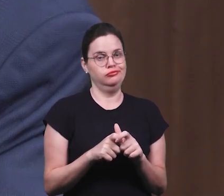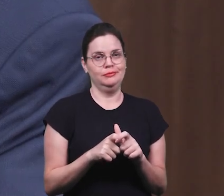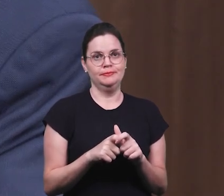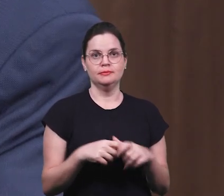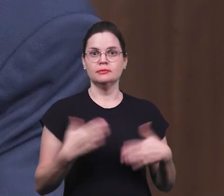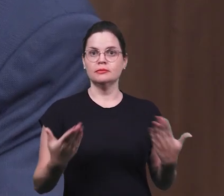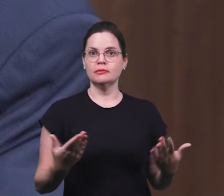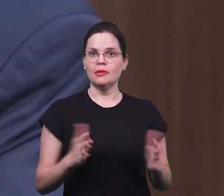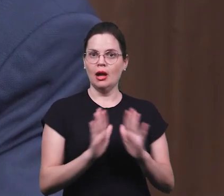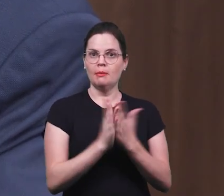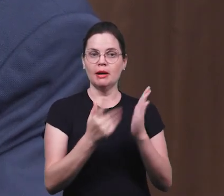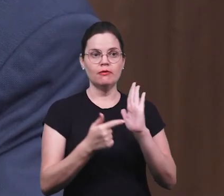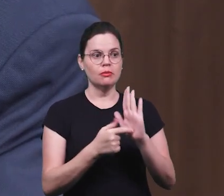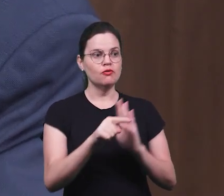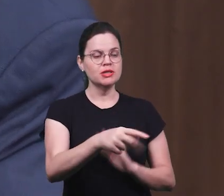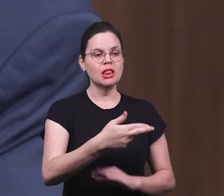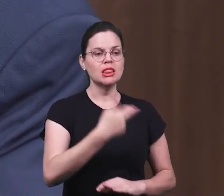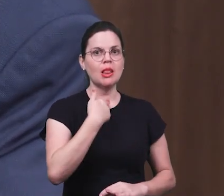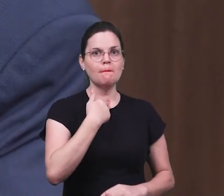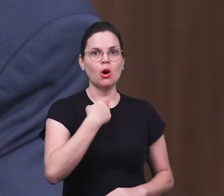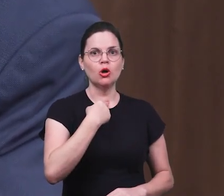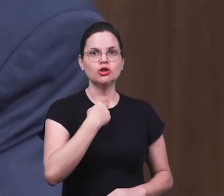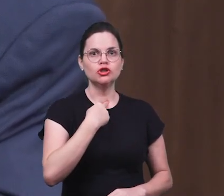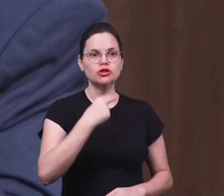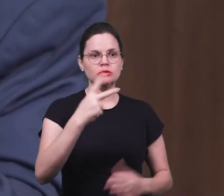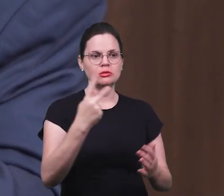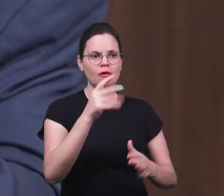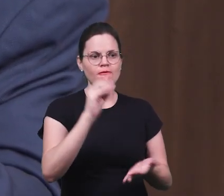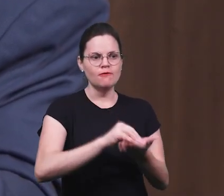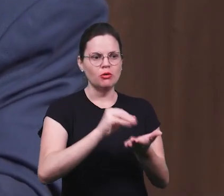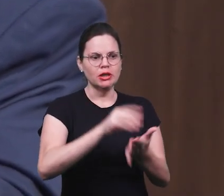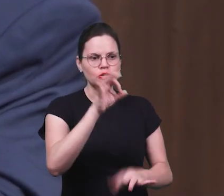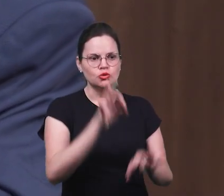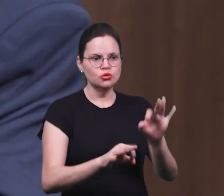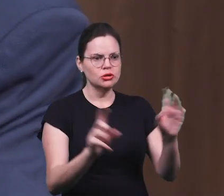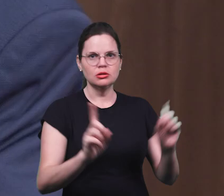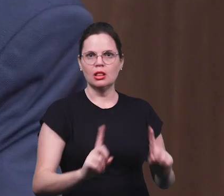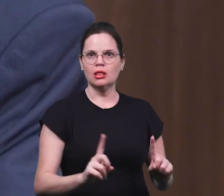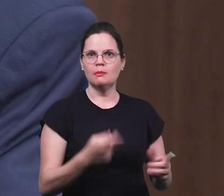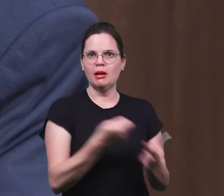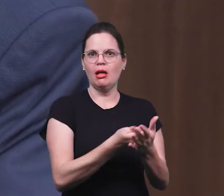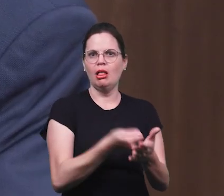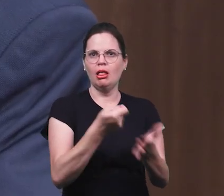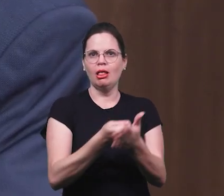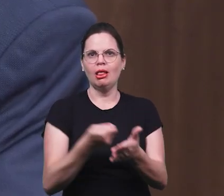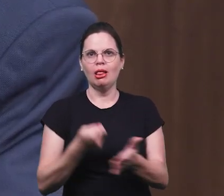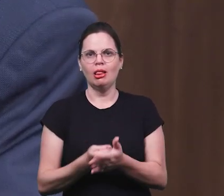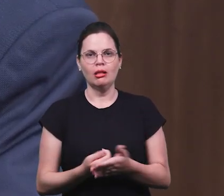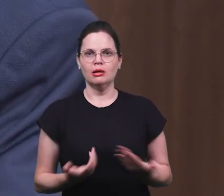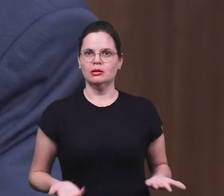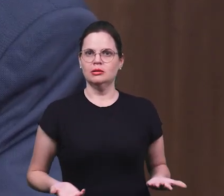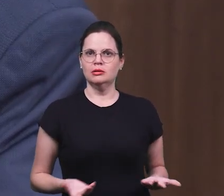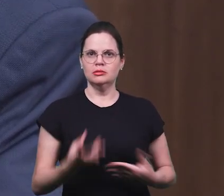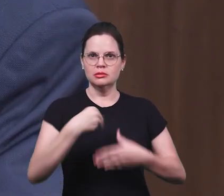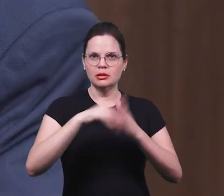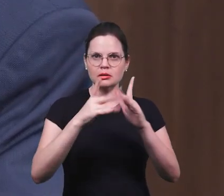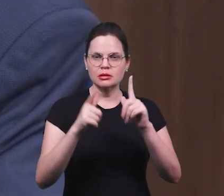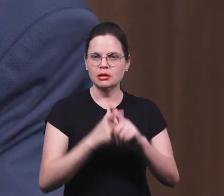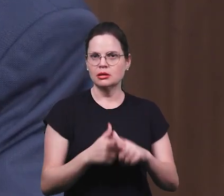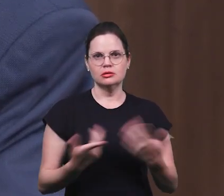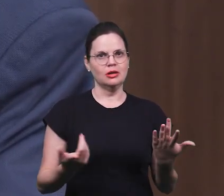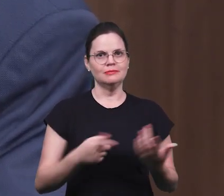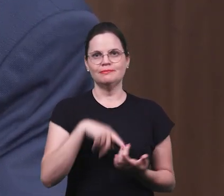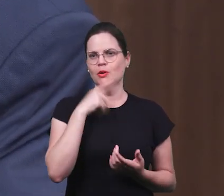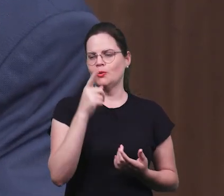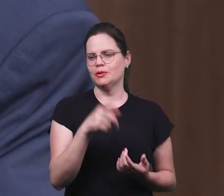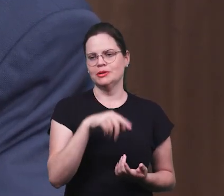sejais excessivamente justo, porque feriria a ti mesmo. A pessoa bota tanta exigência nas pessoas dentro da igreja, que a igreja não consegue,